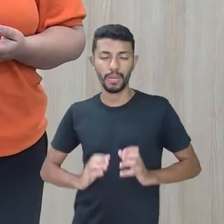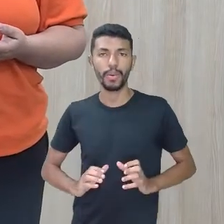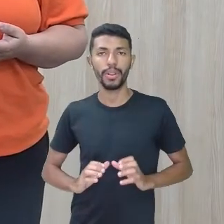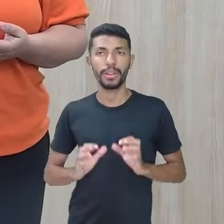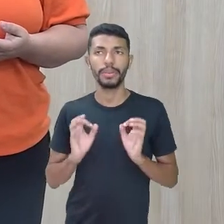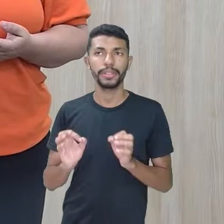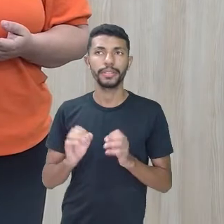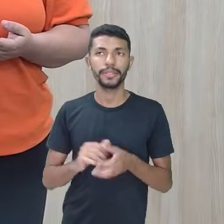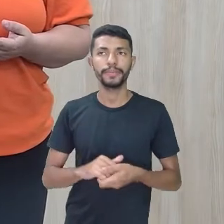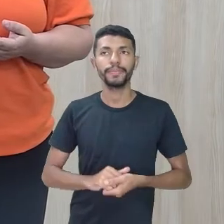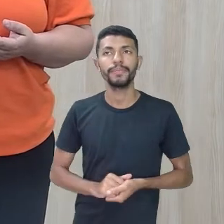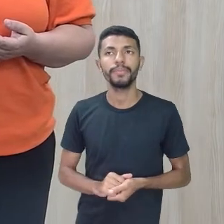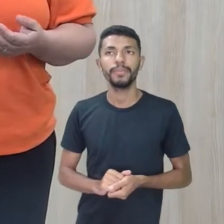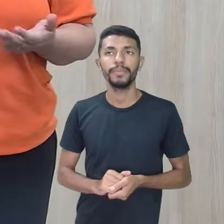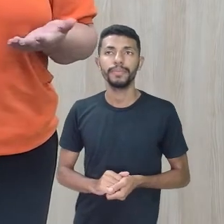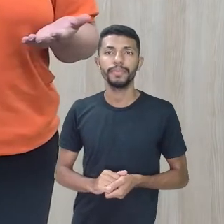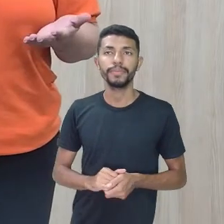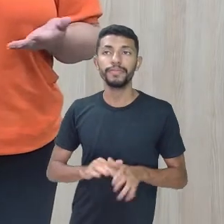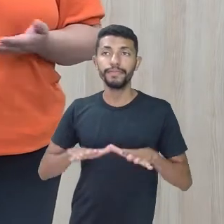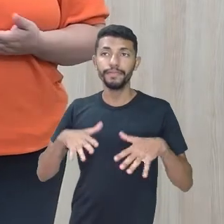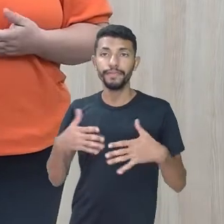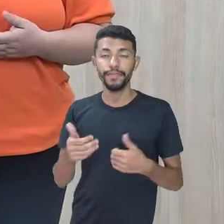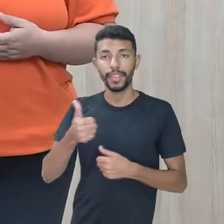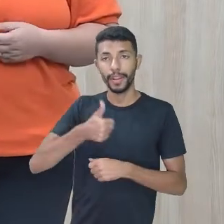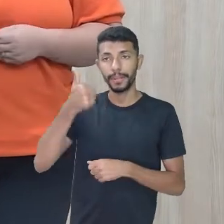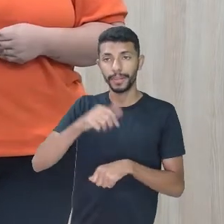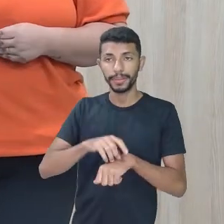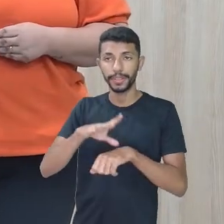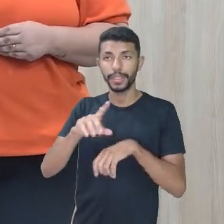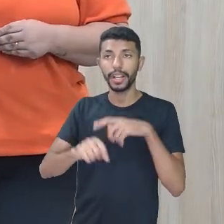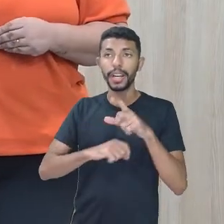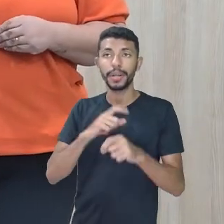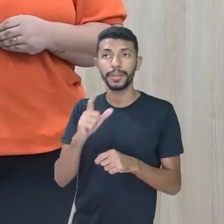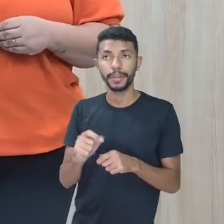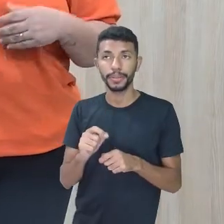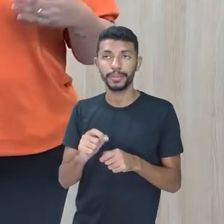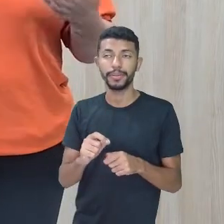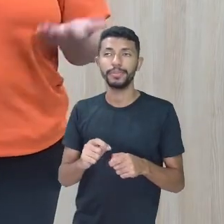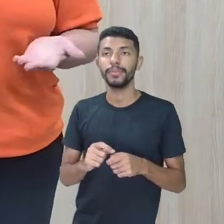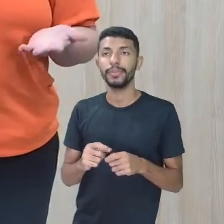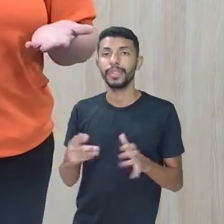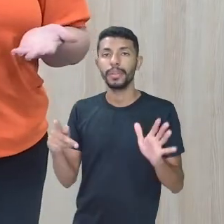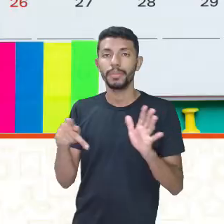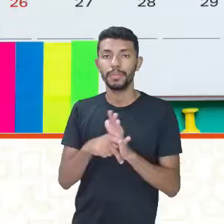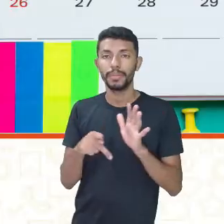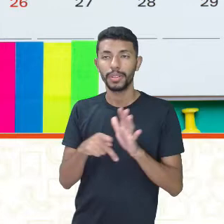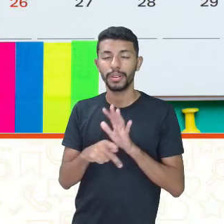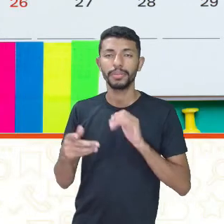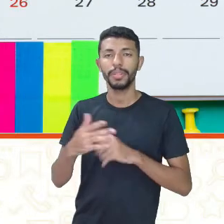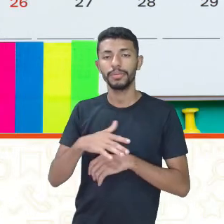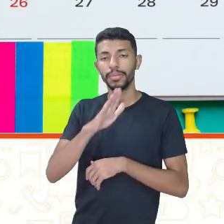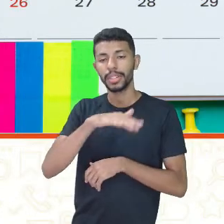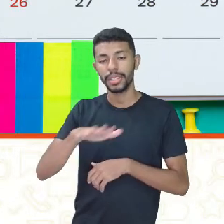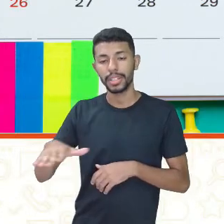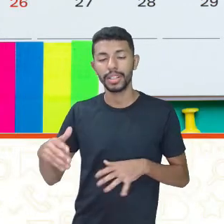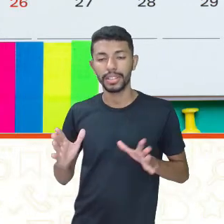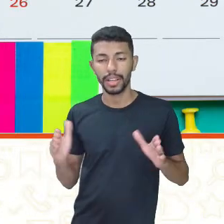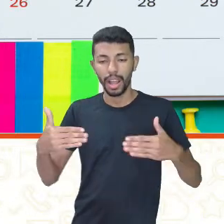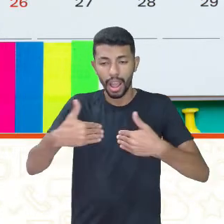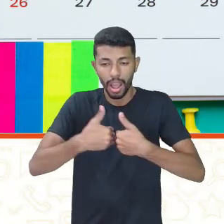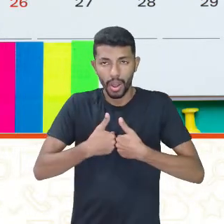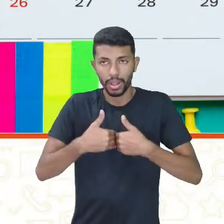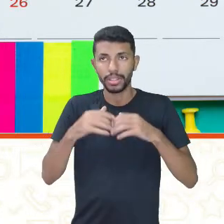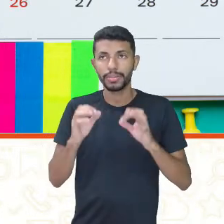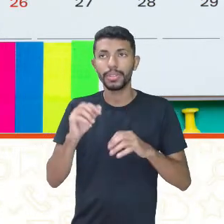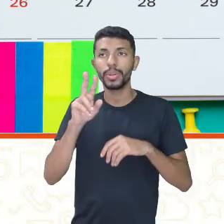comportamentos. Bom, uma primeira sugestão aqui seria para a criança com autismo, use